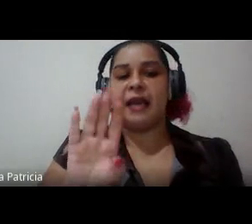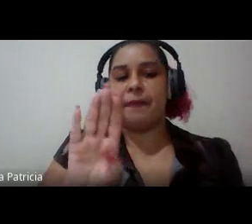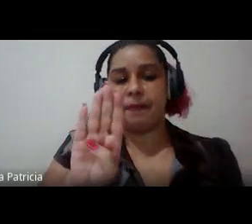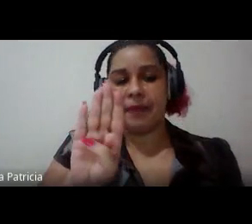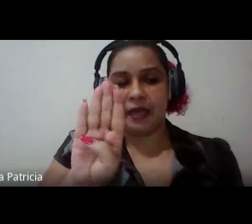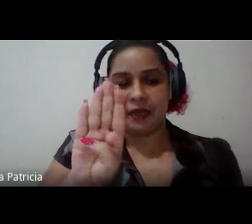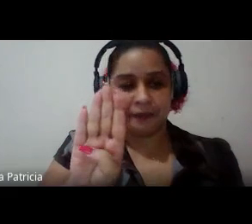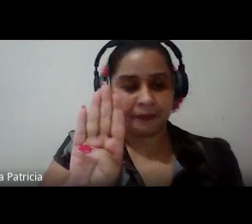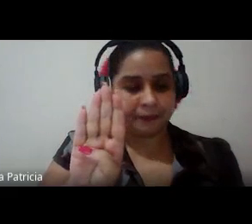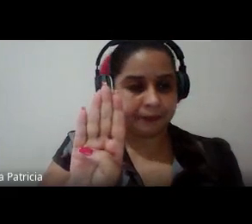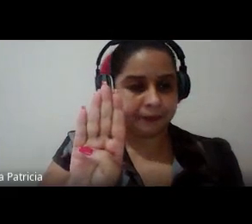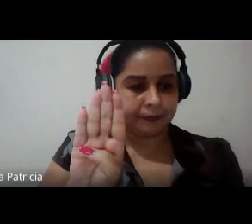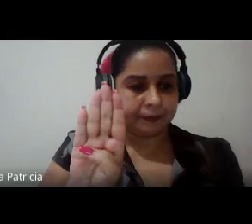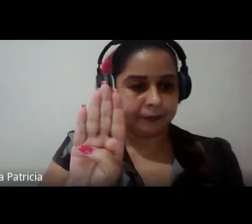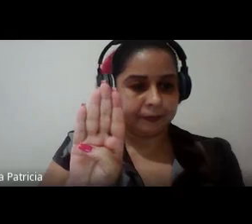Letra B,